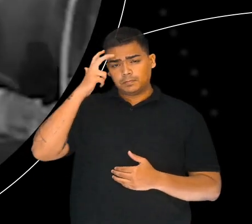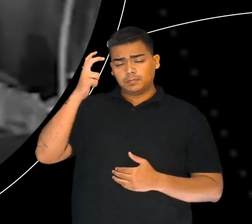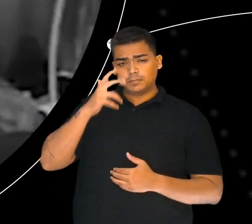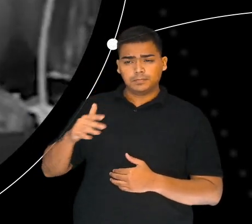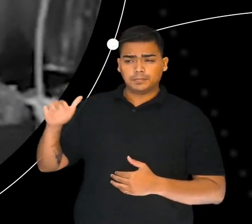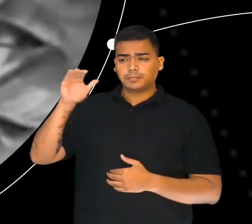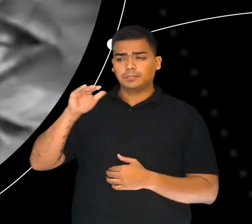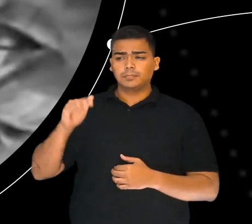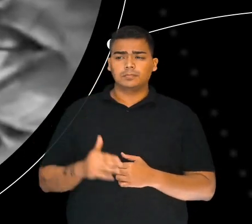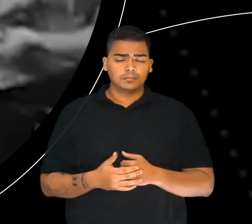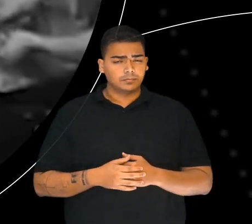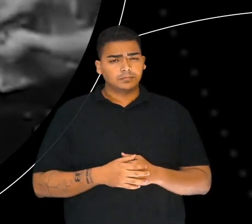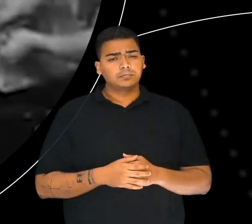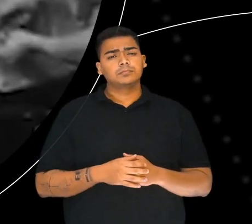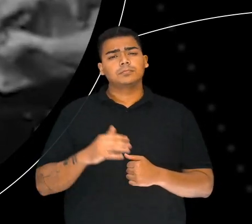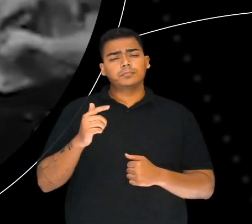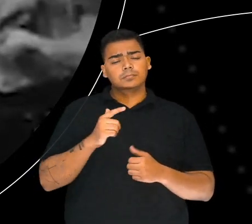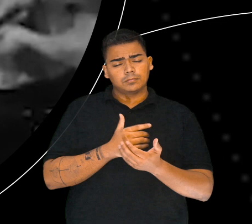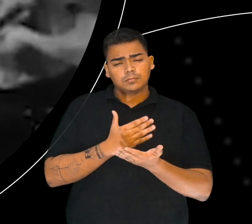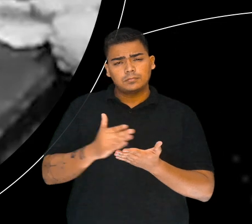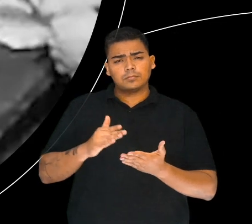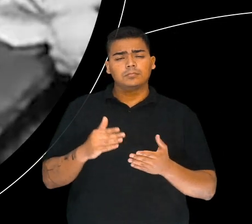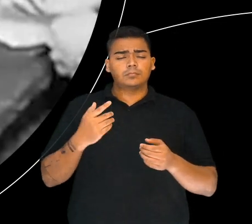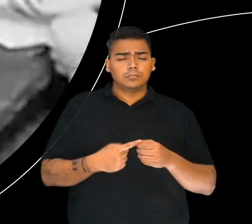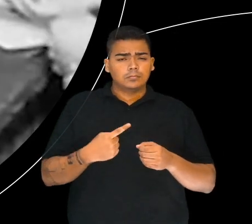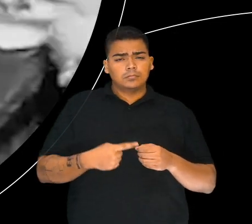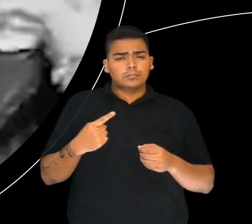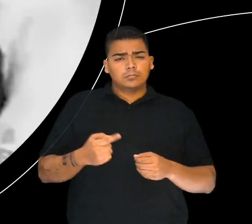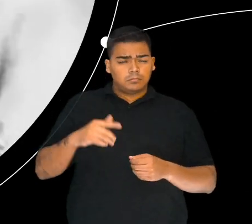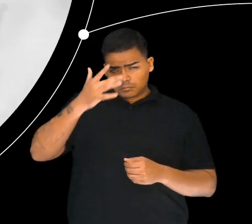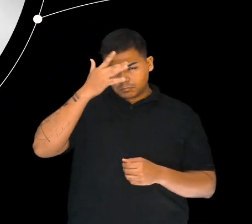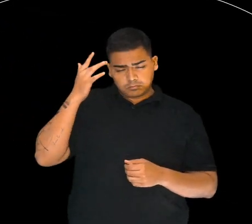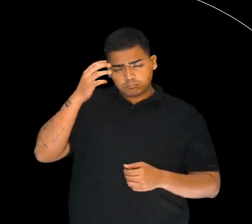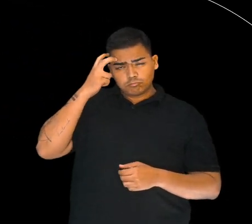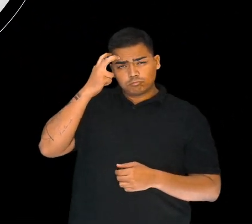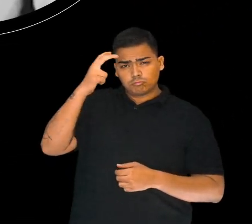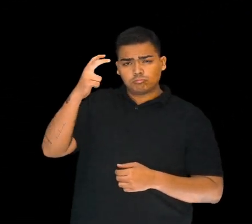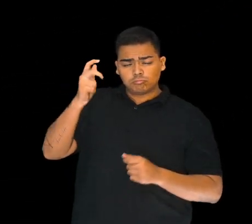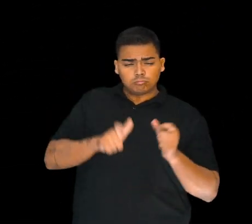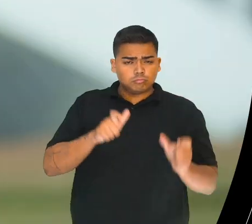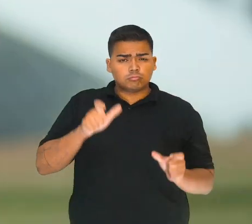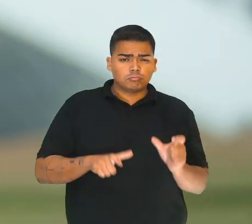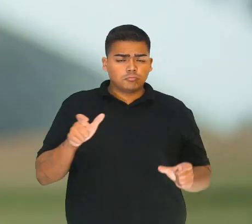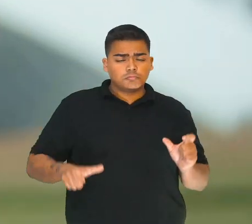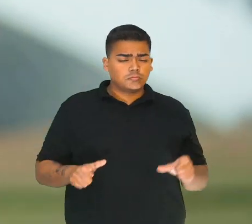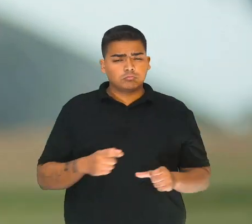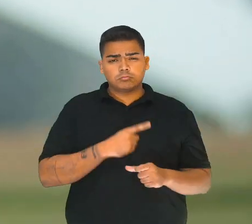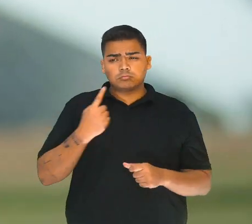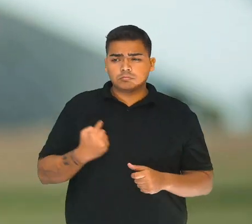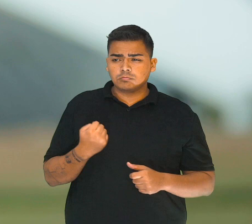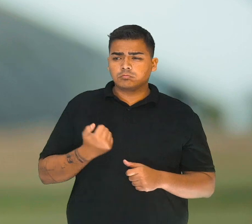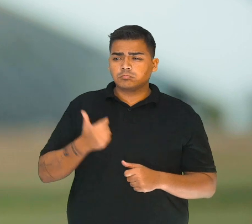cérebros, inicialmente do MIT, vindos do IME, e a cidade começou a formar um capital humano diferenciado. O que a gente pode criar